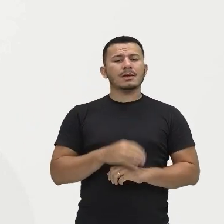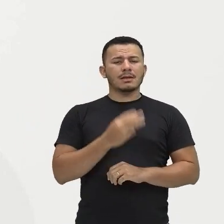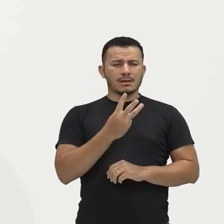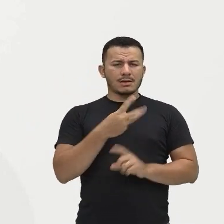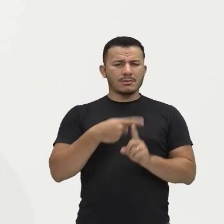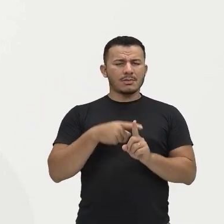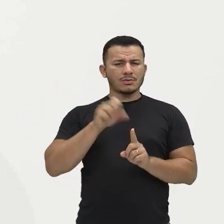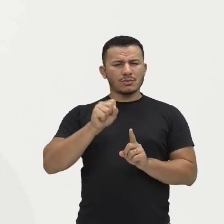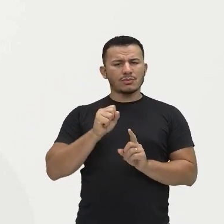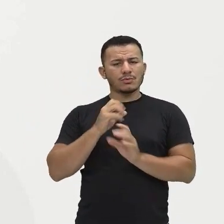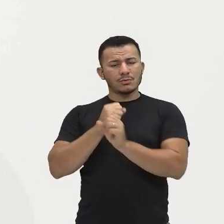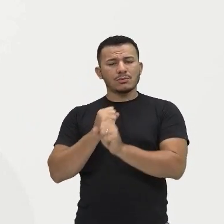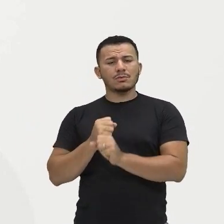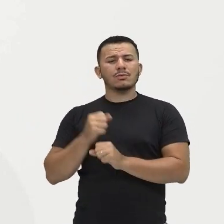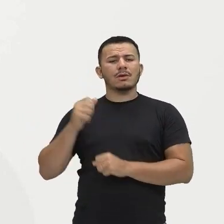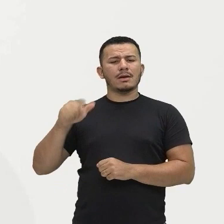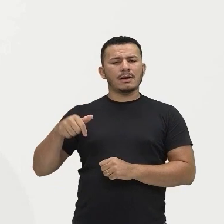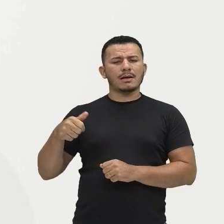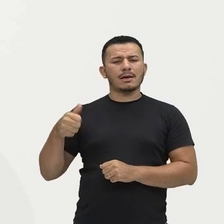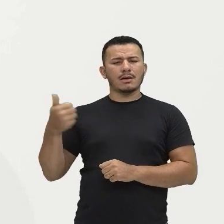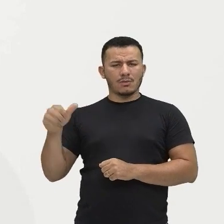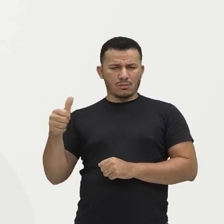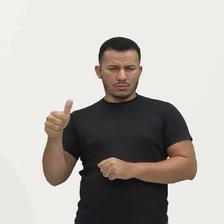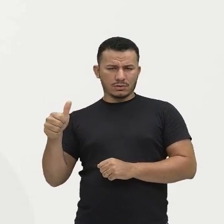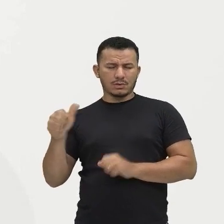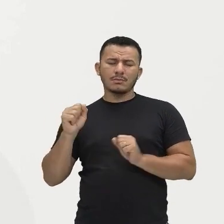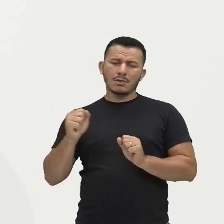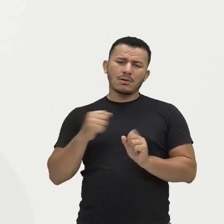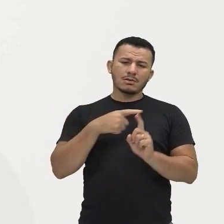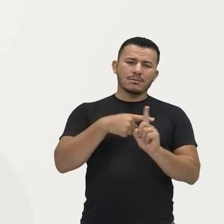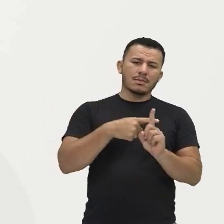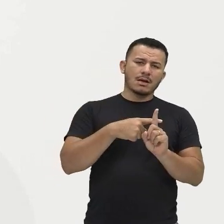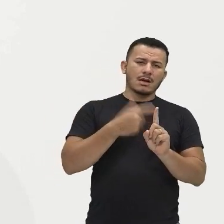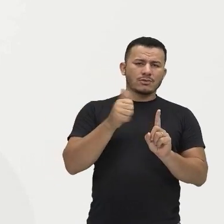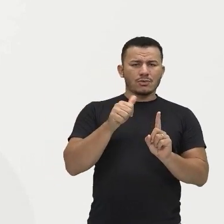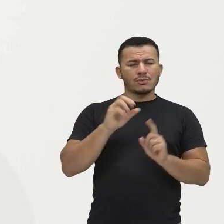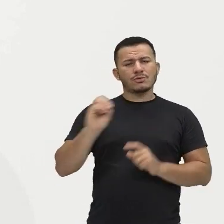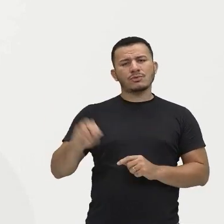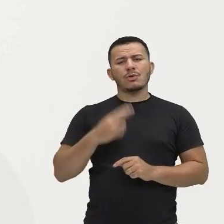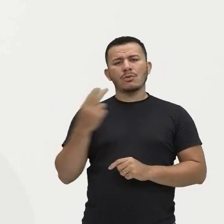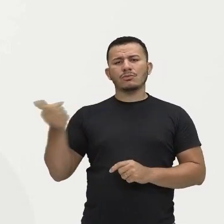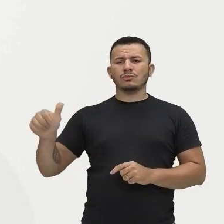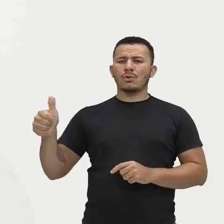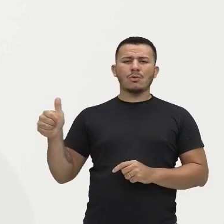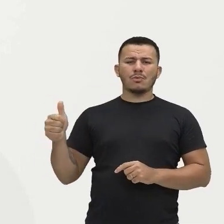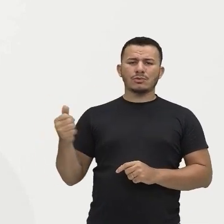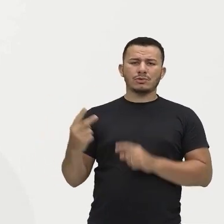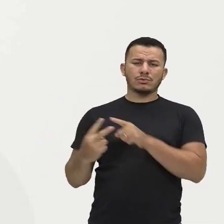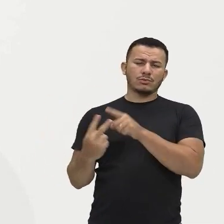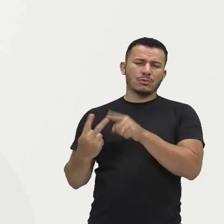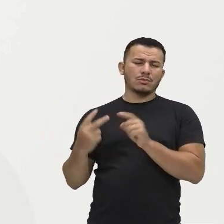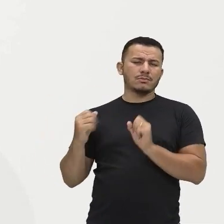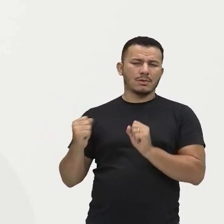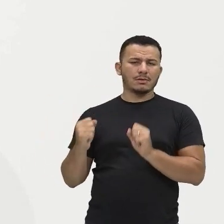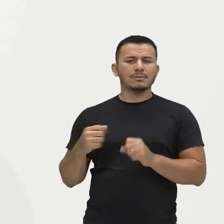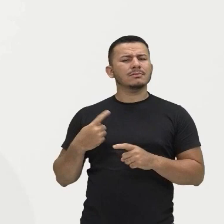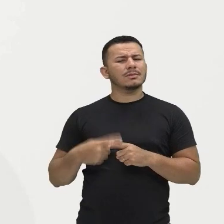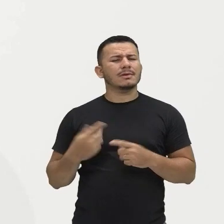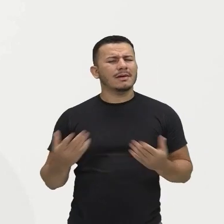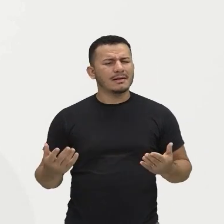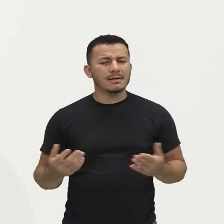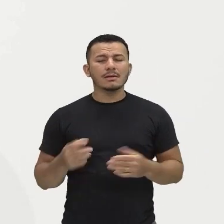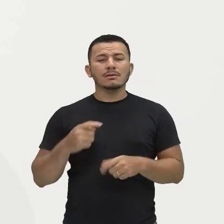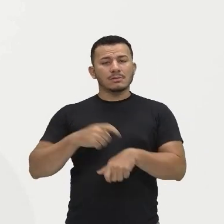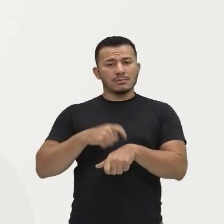aqui, Pode ser colocado mais 11 ou somente 11. Por quê, professor?